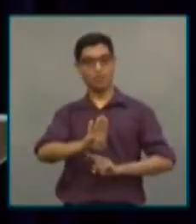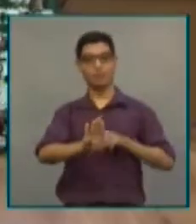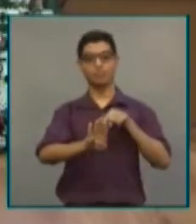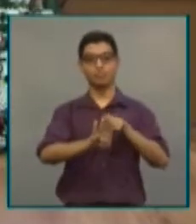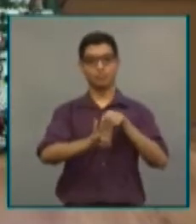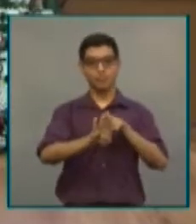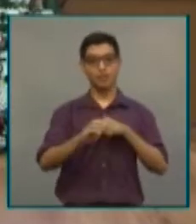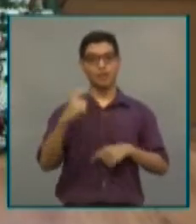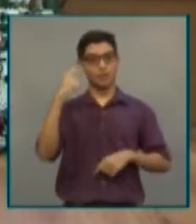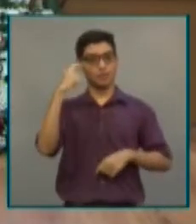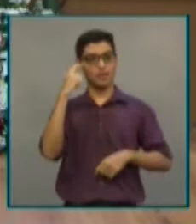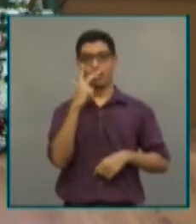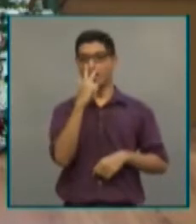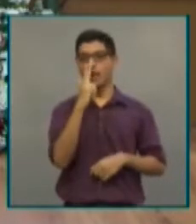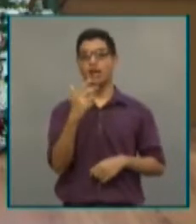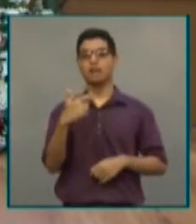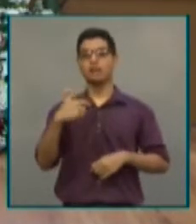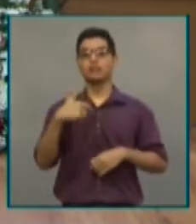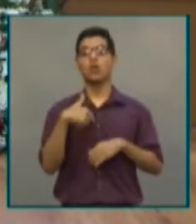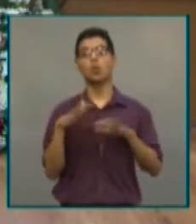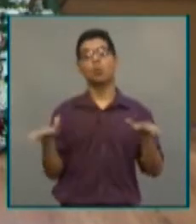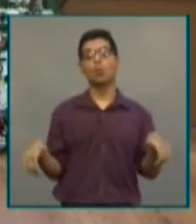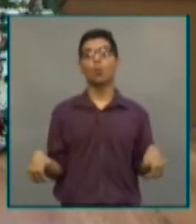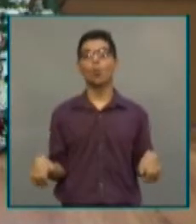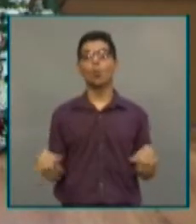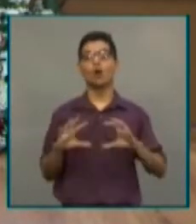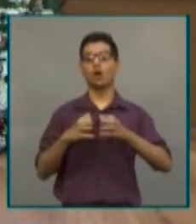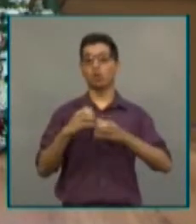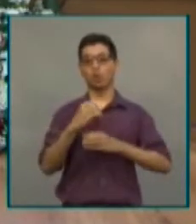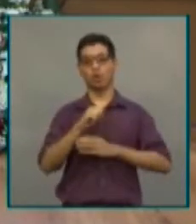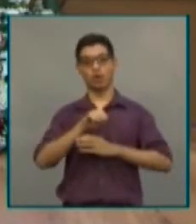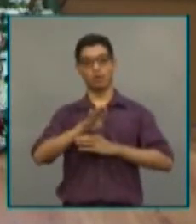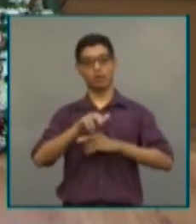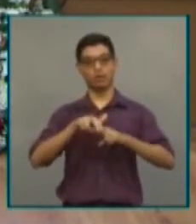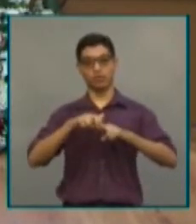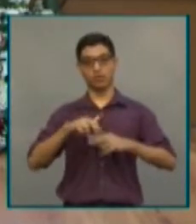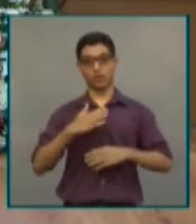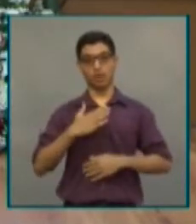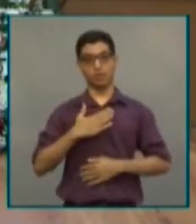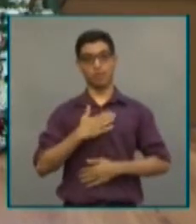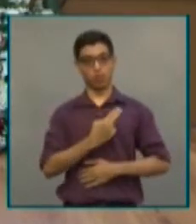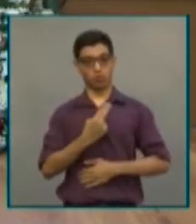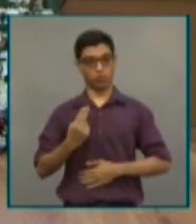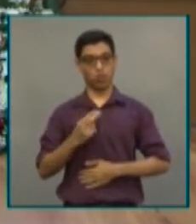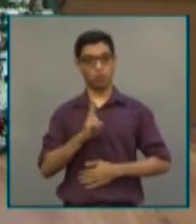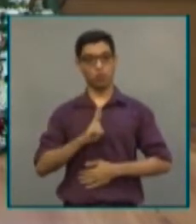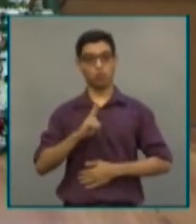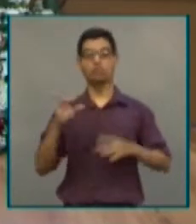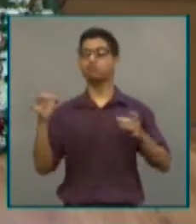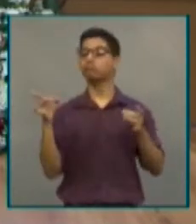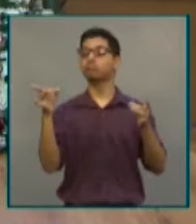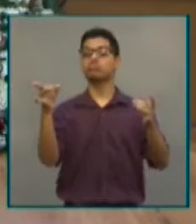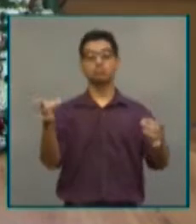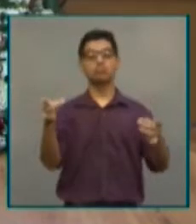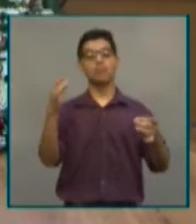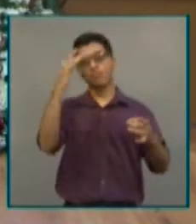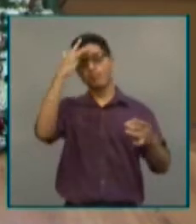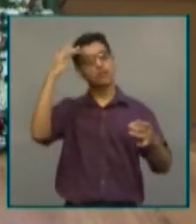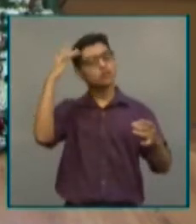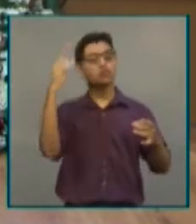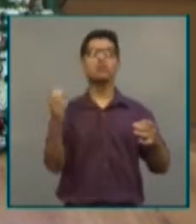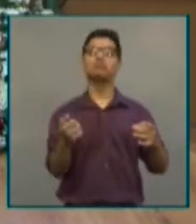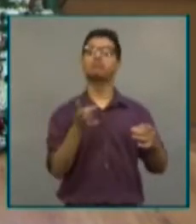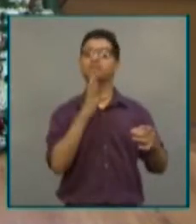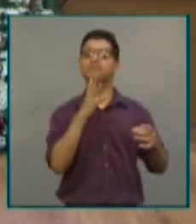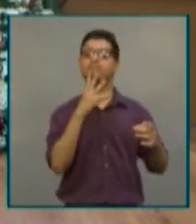e apática. E é por isso que submeto meu nome à classe de advogados e advogados, porque